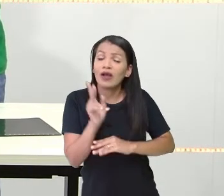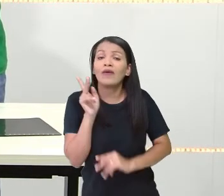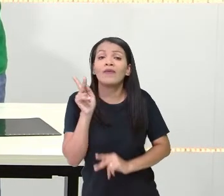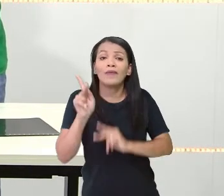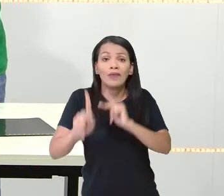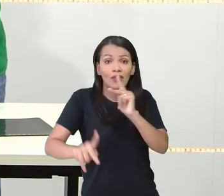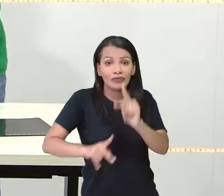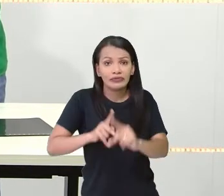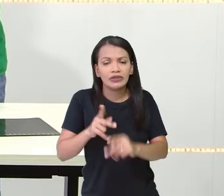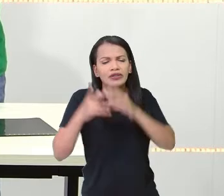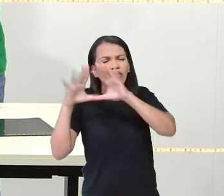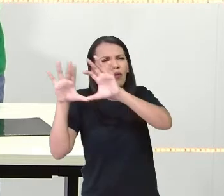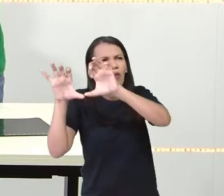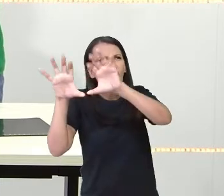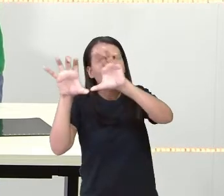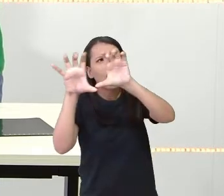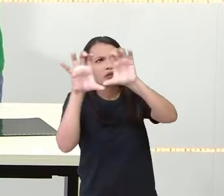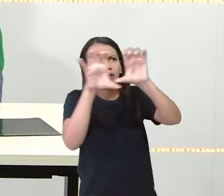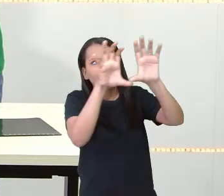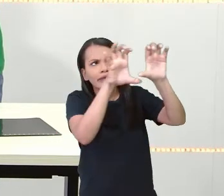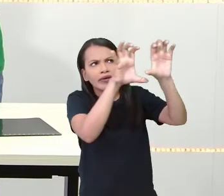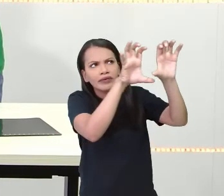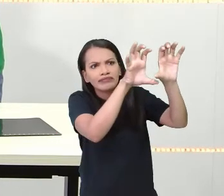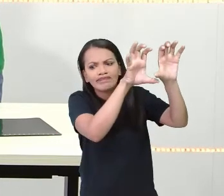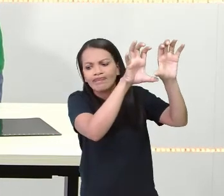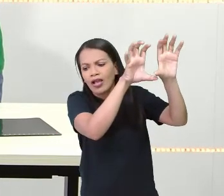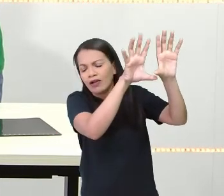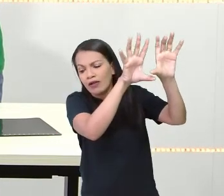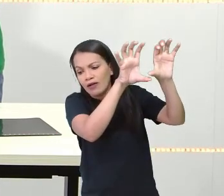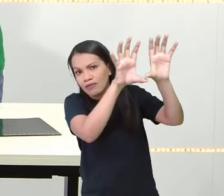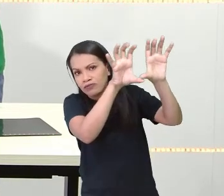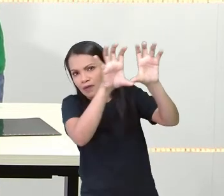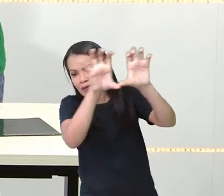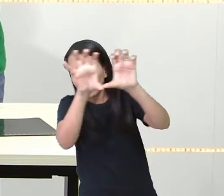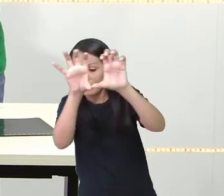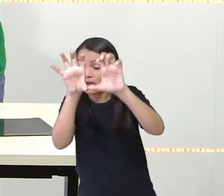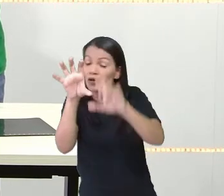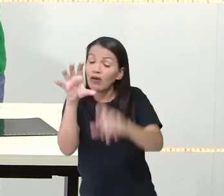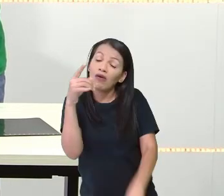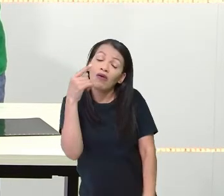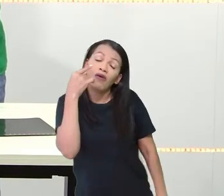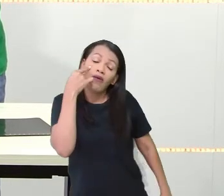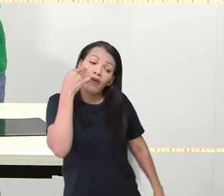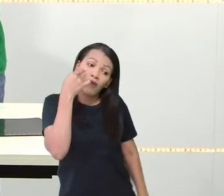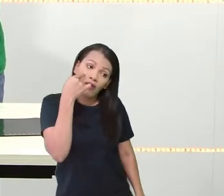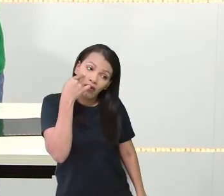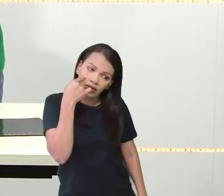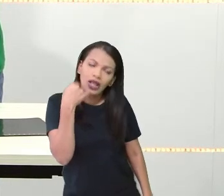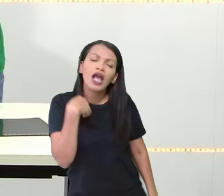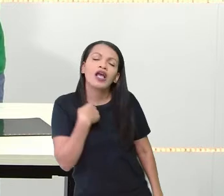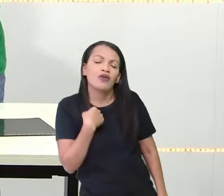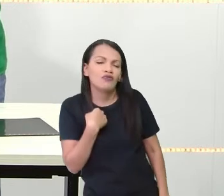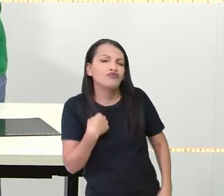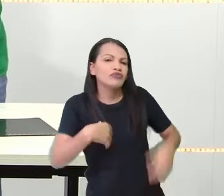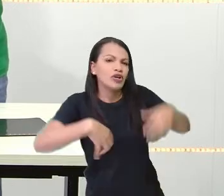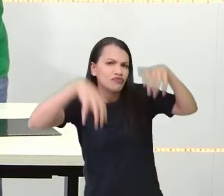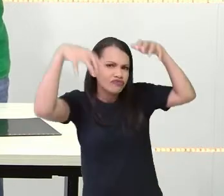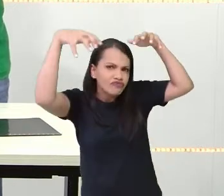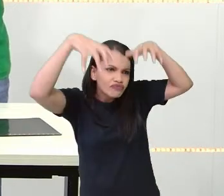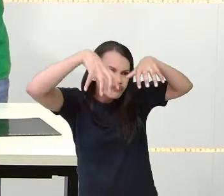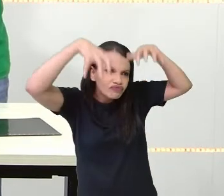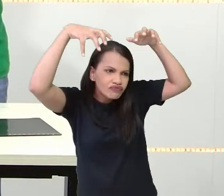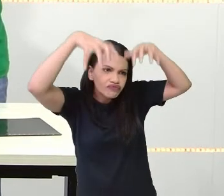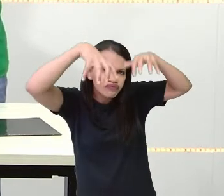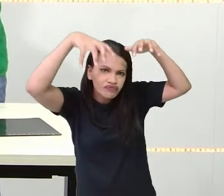ela se comoveu com aquilo. Então ela disse para a galinha, olha, eu vou derramar toda a água